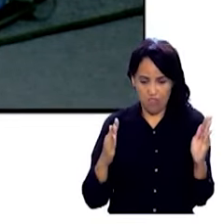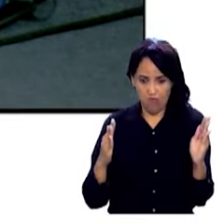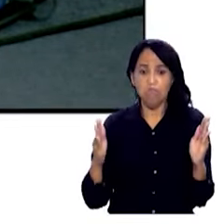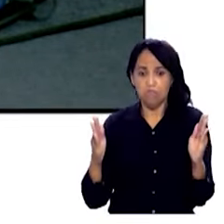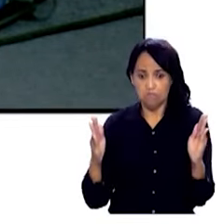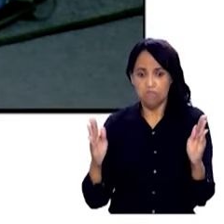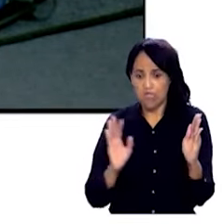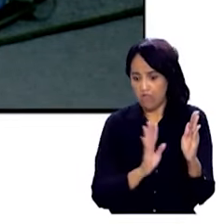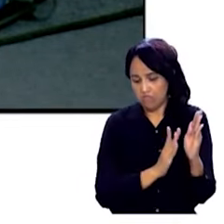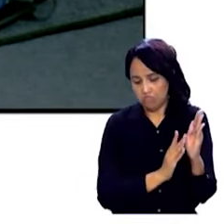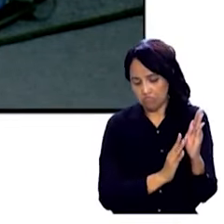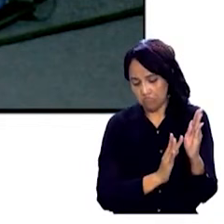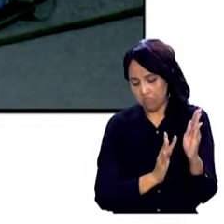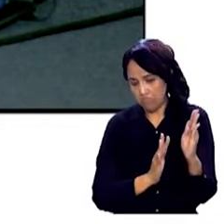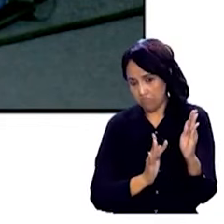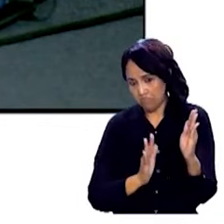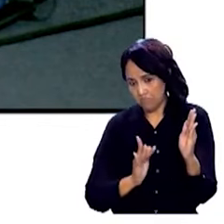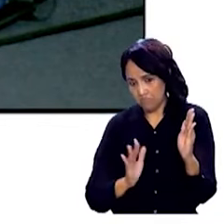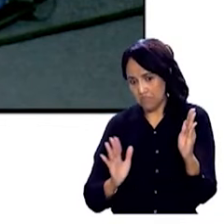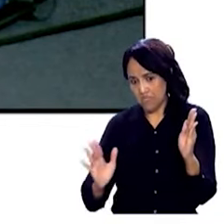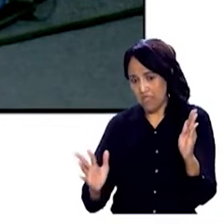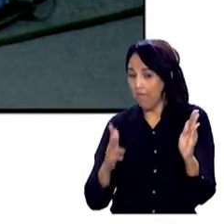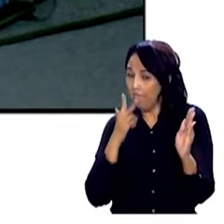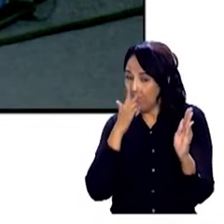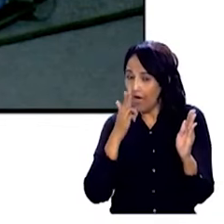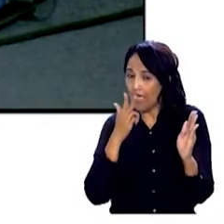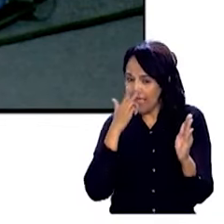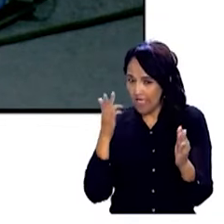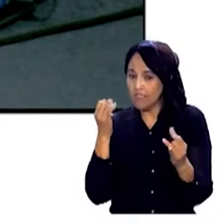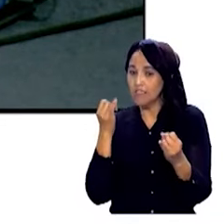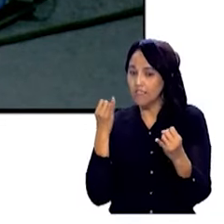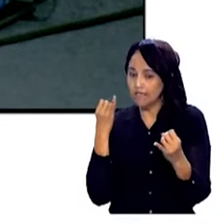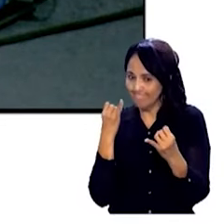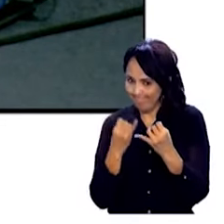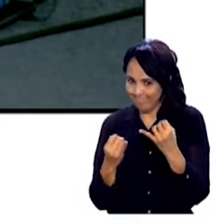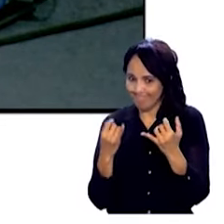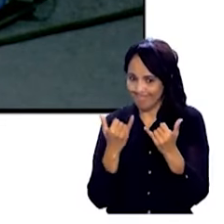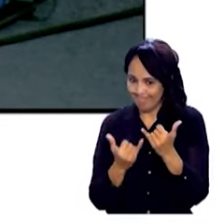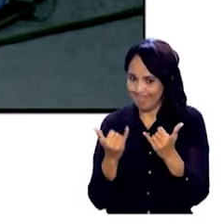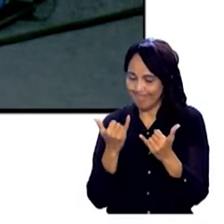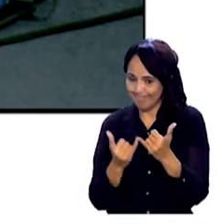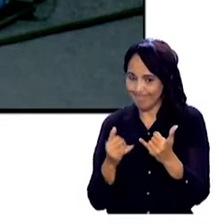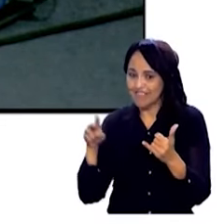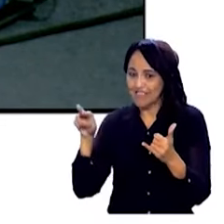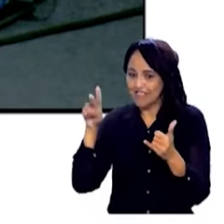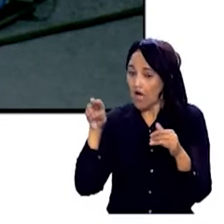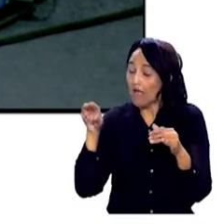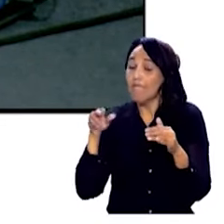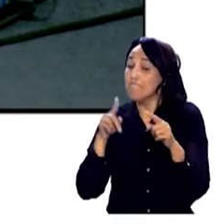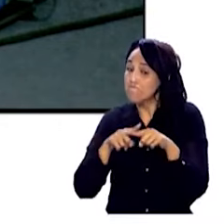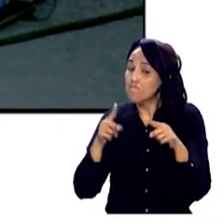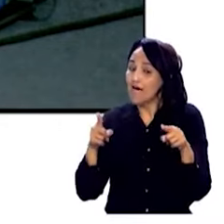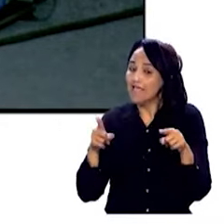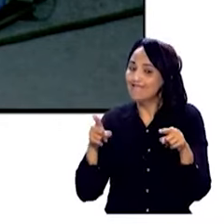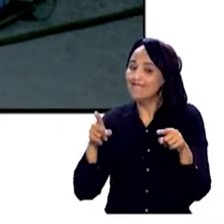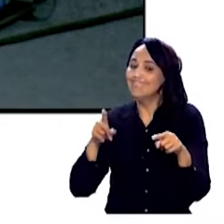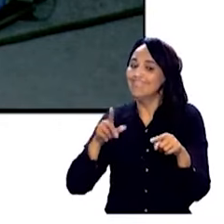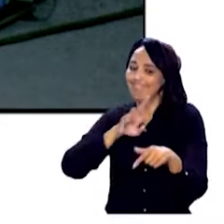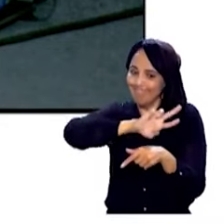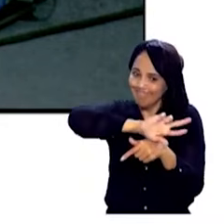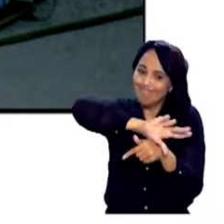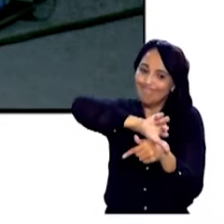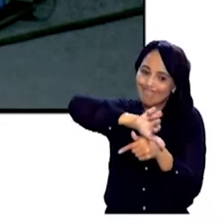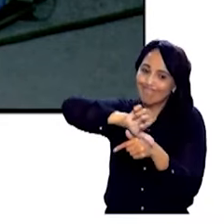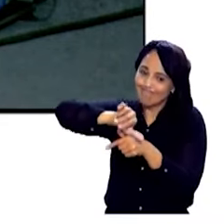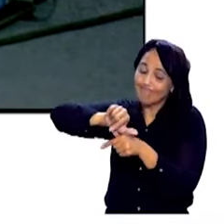coisas que são aparentemente iguais eh nós podemos chegar à conclusão de que elas são muito diferentes mas na verdade as as divisões de